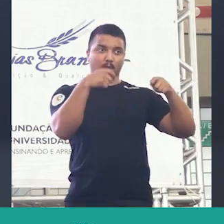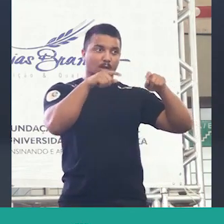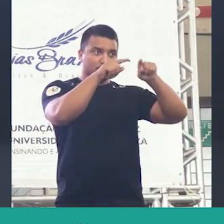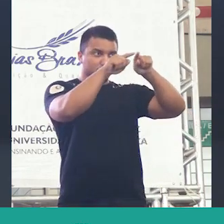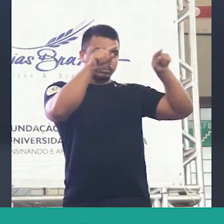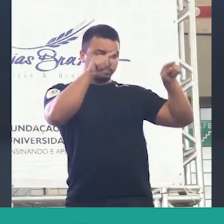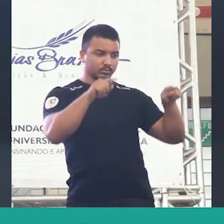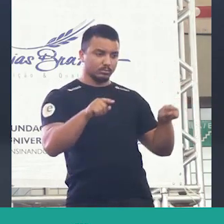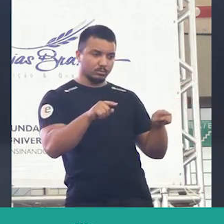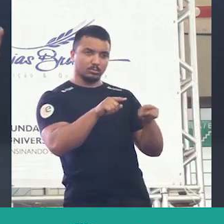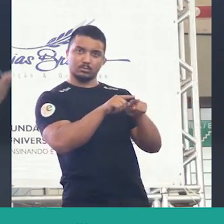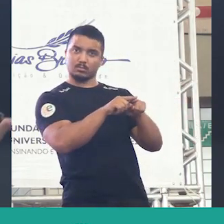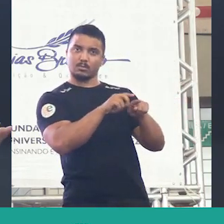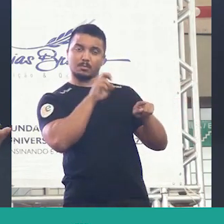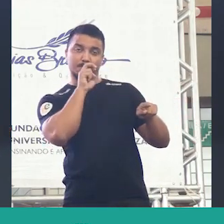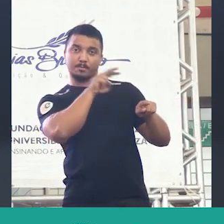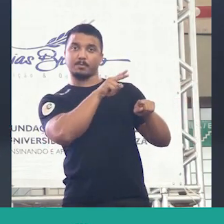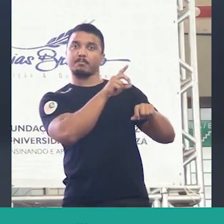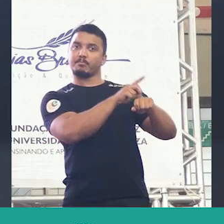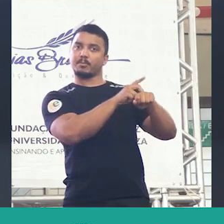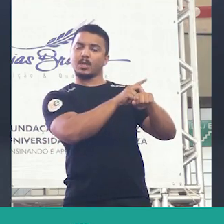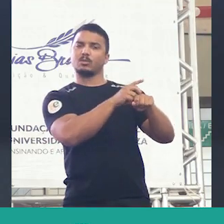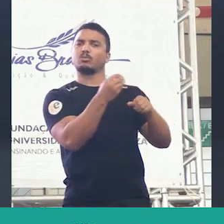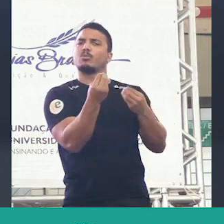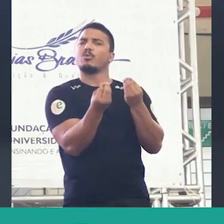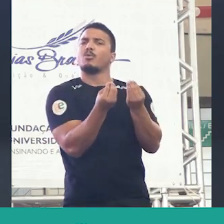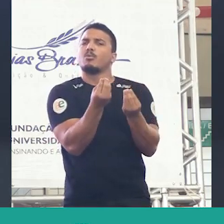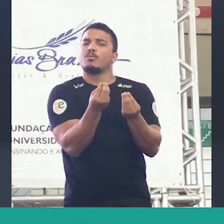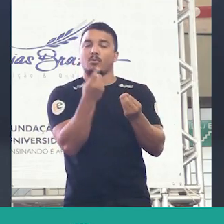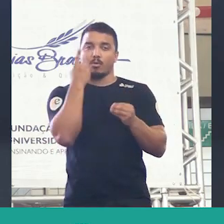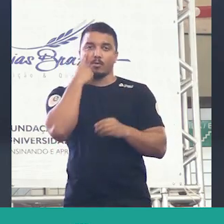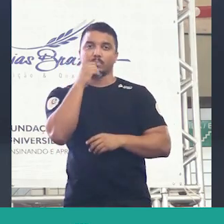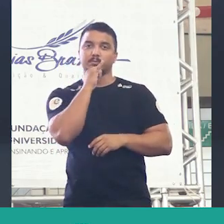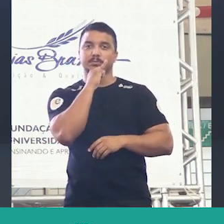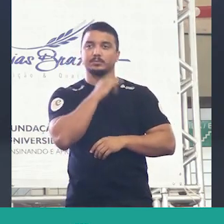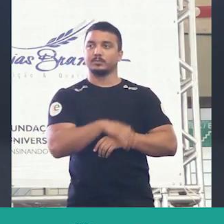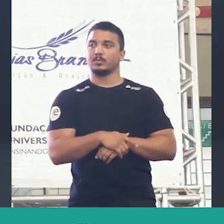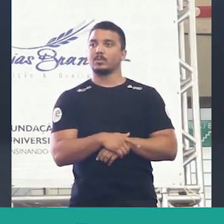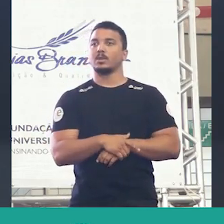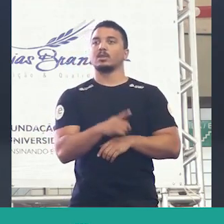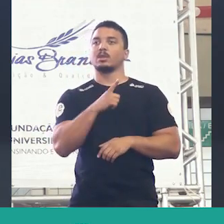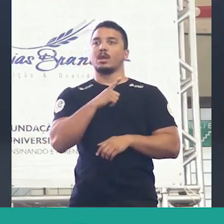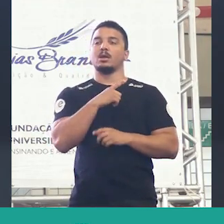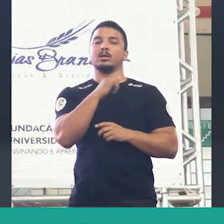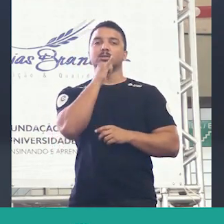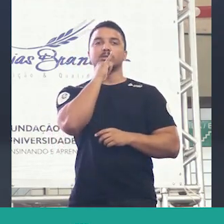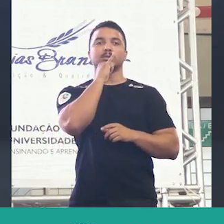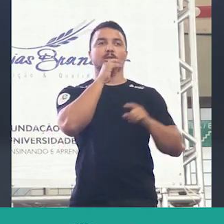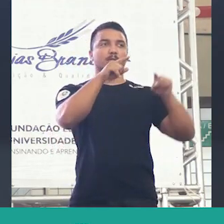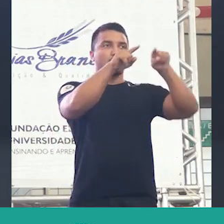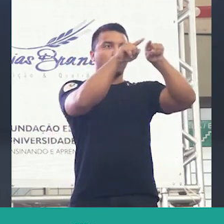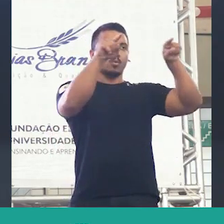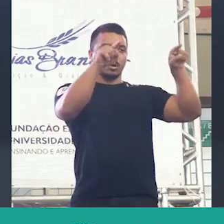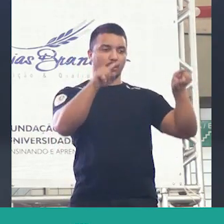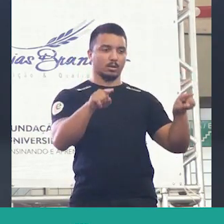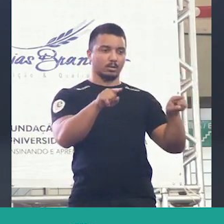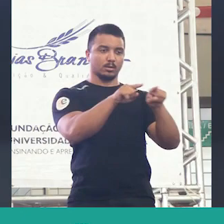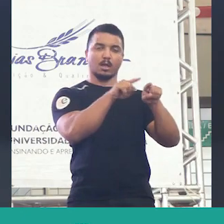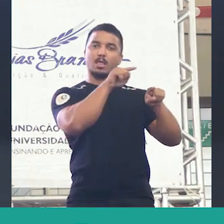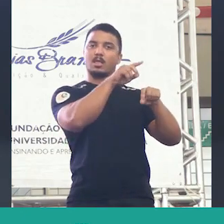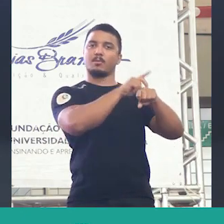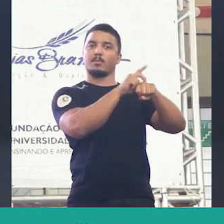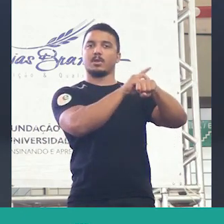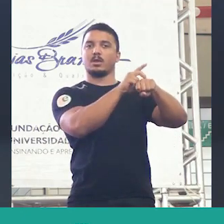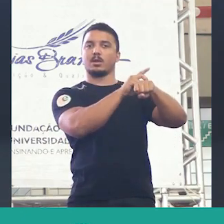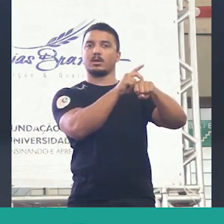demarco que é preto. Demarcar como? Ora, se eu tenho um objeto quadrado que é